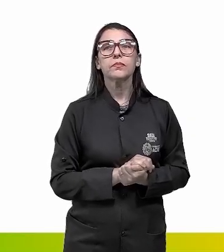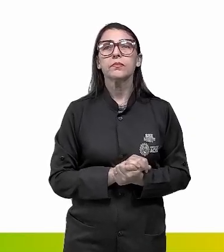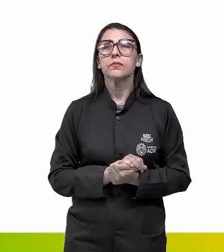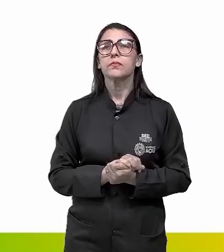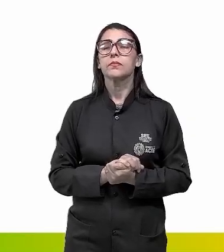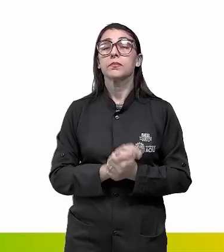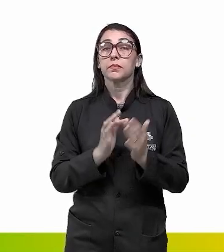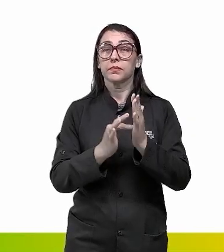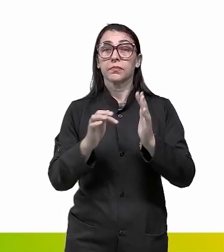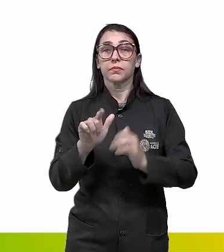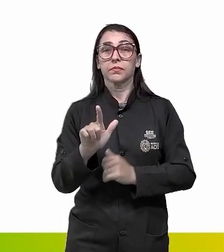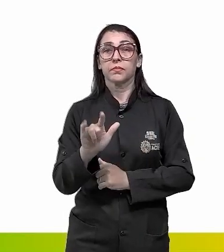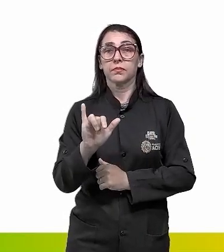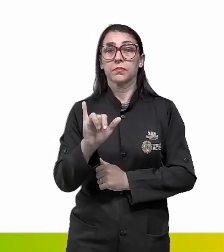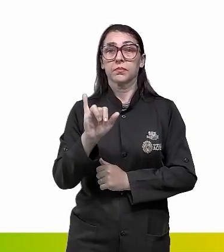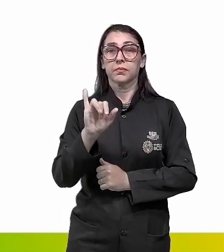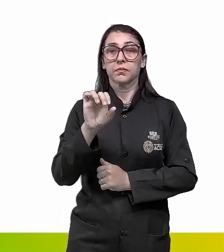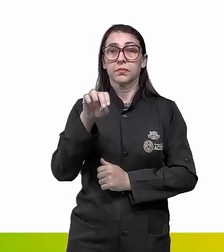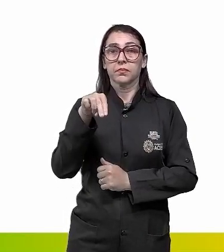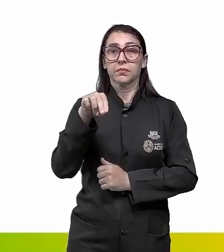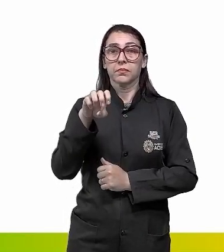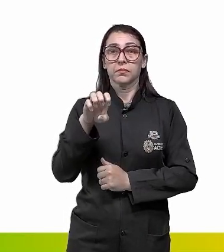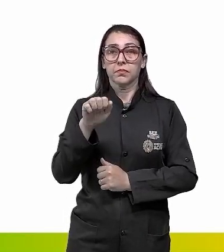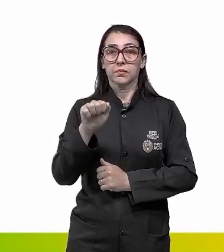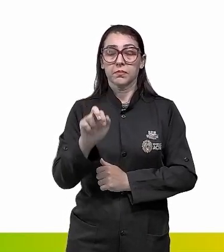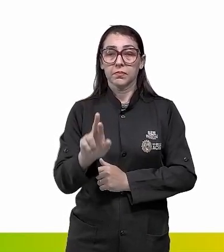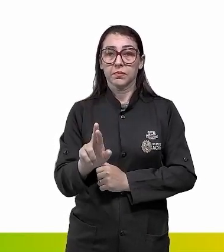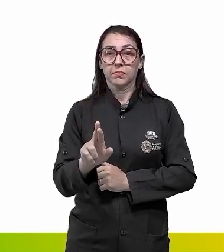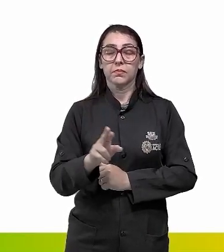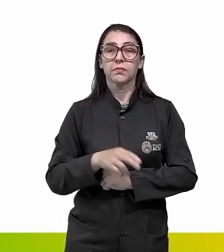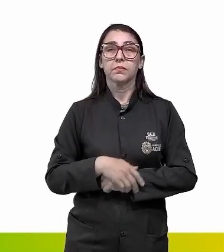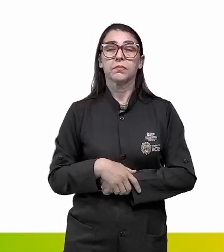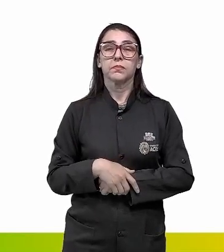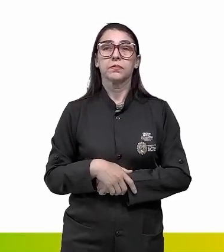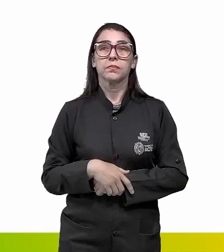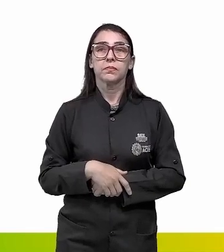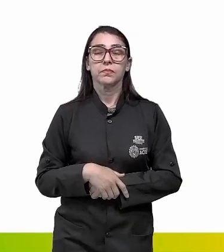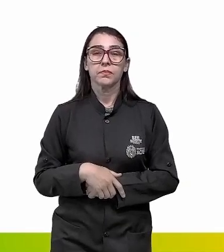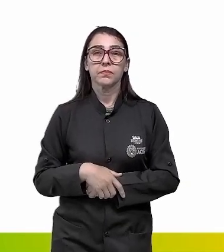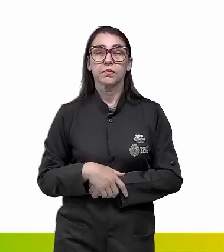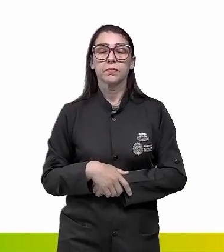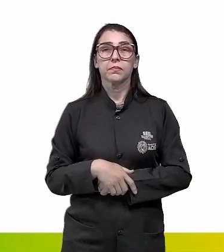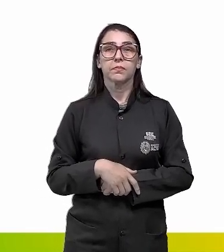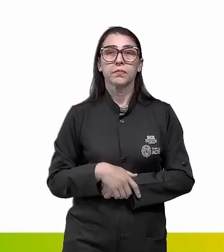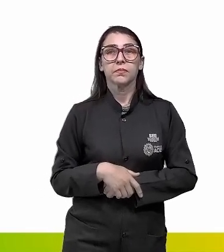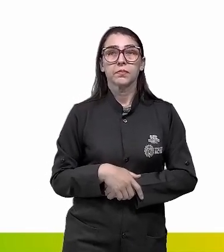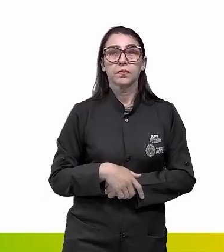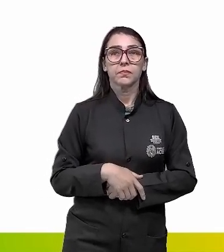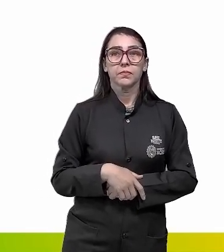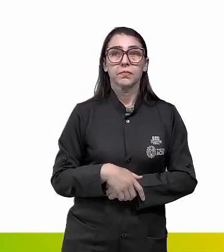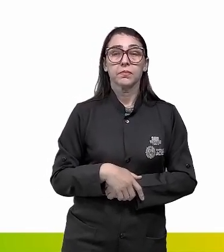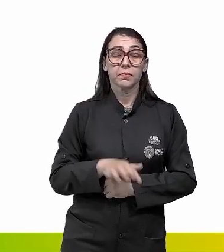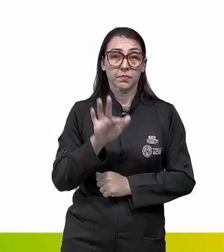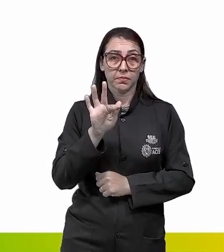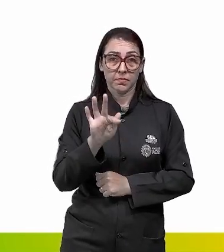Então, nós vamos definir a função linear. A função linear, dada por essa